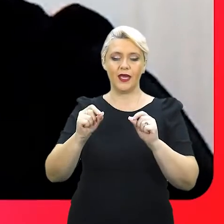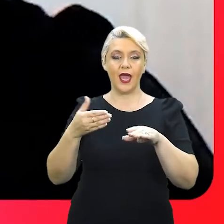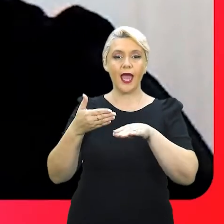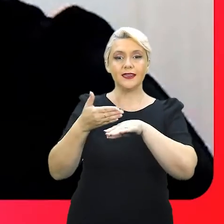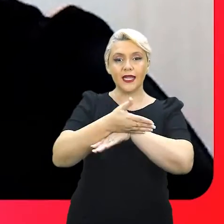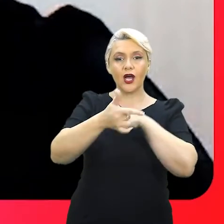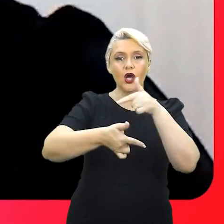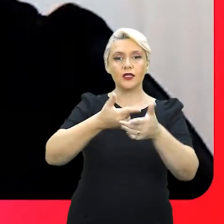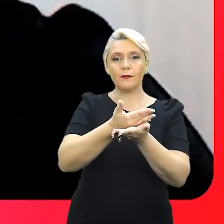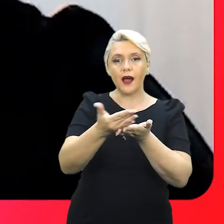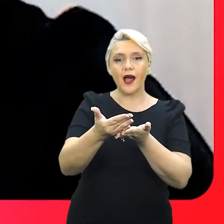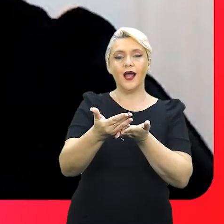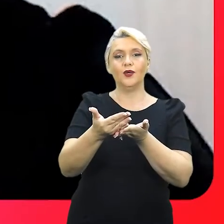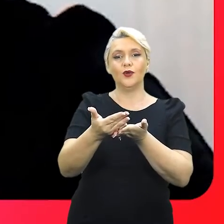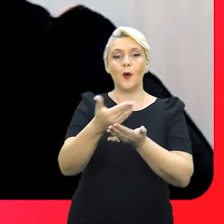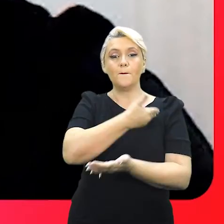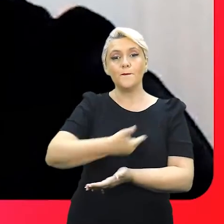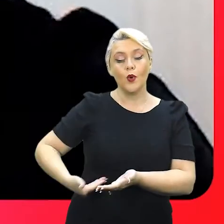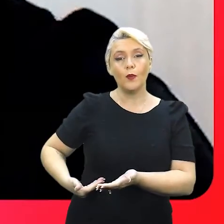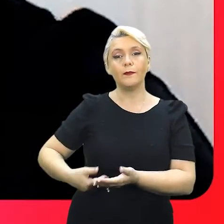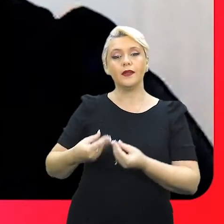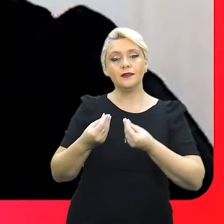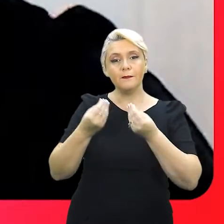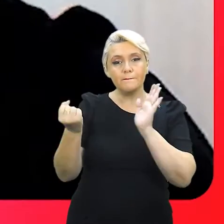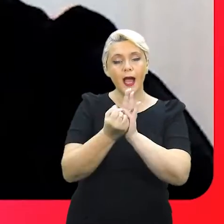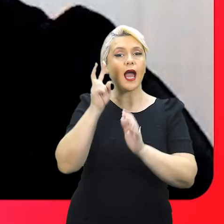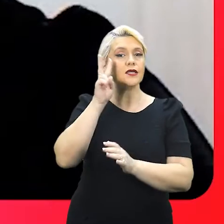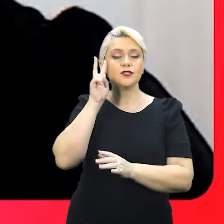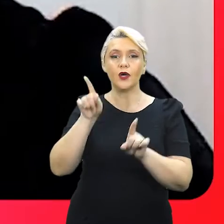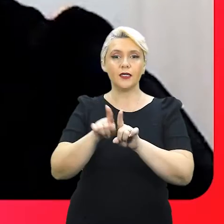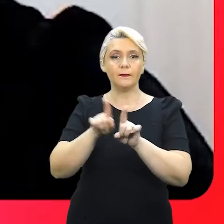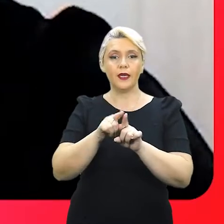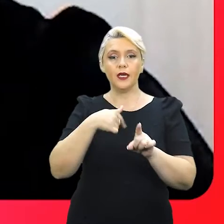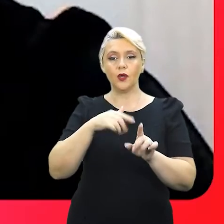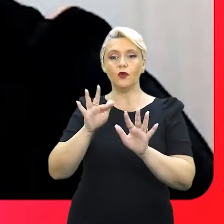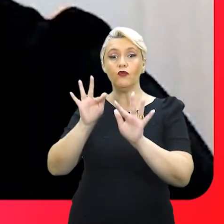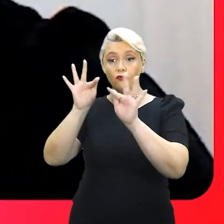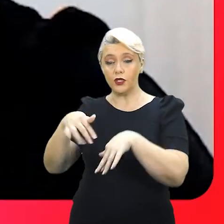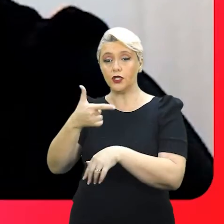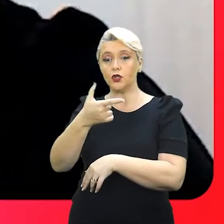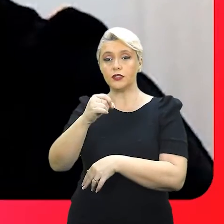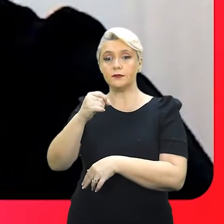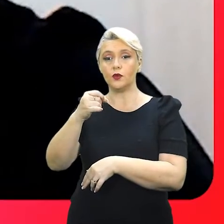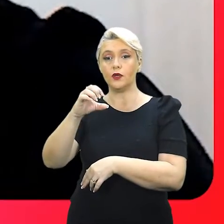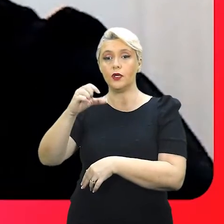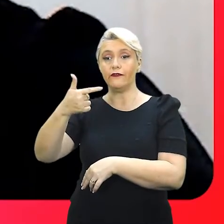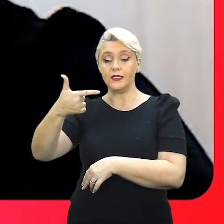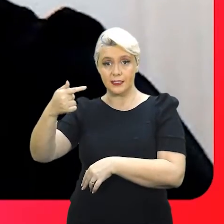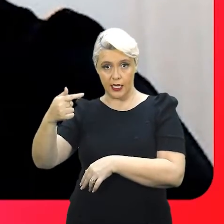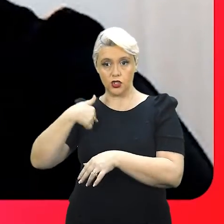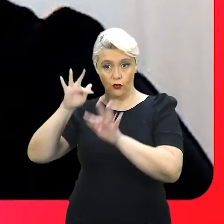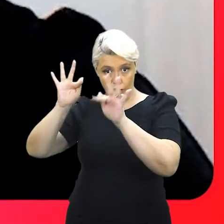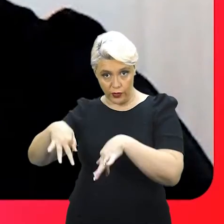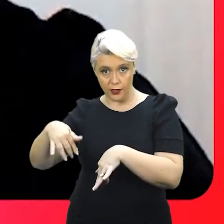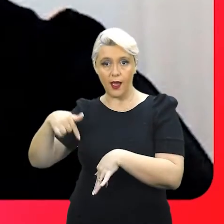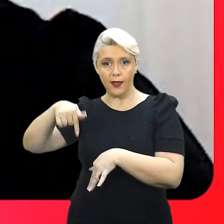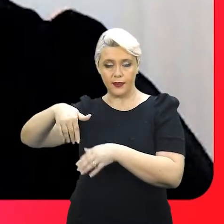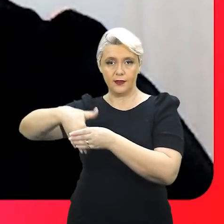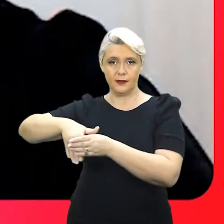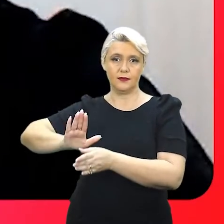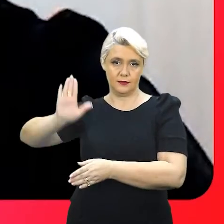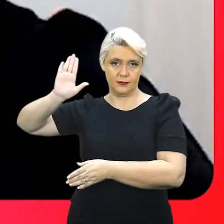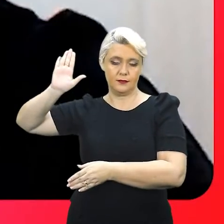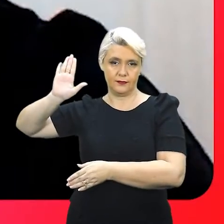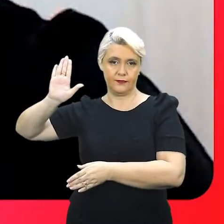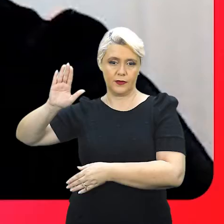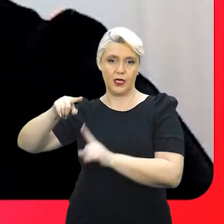vida pública para deixar um legado que eu deixarei em 2027, quando termina o meu mandato aqui em Brasília